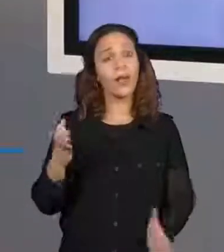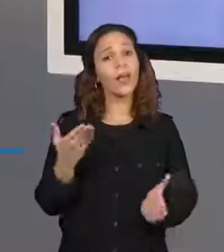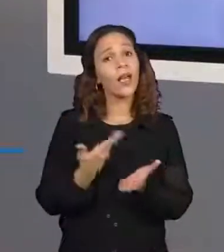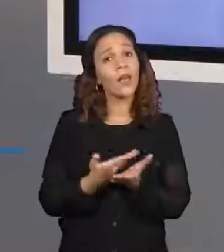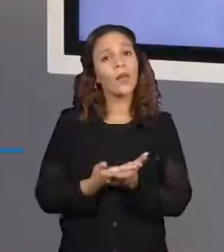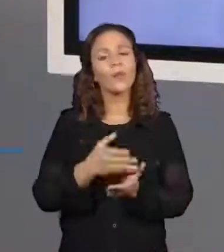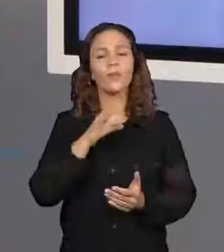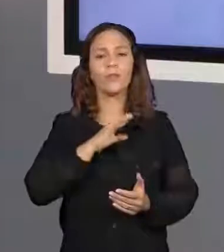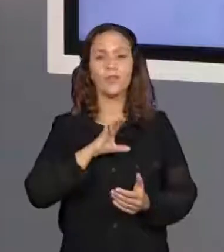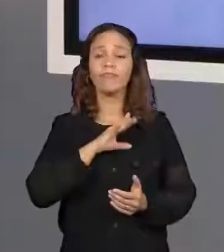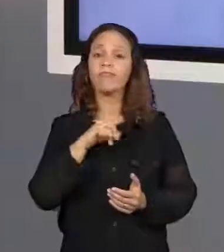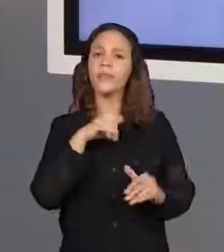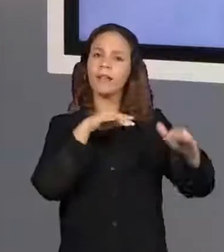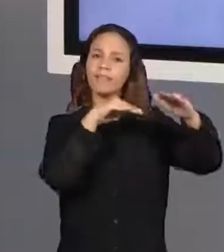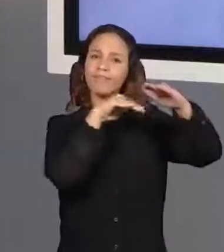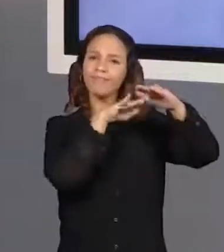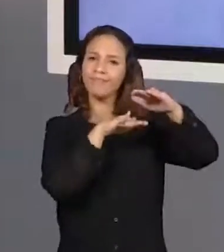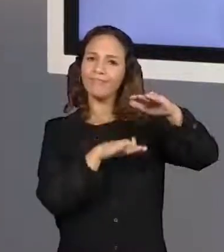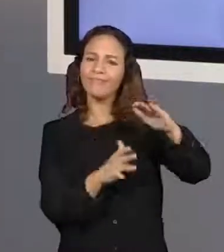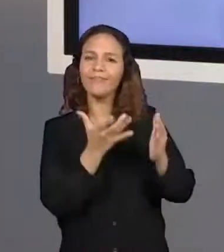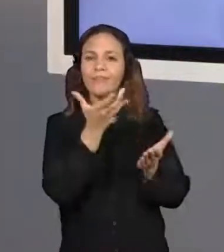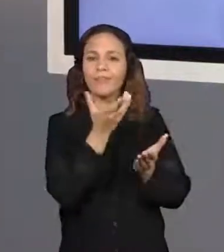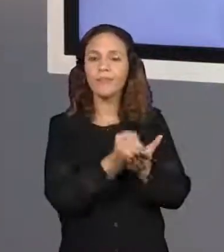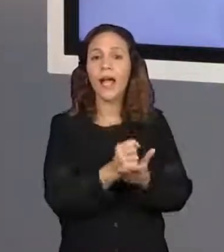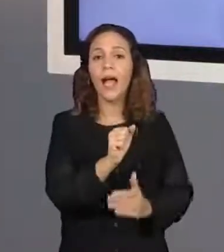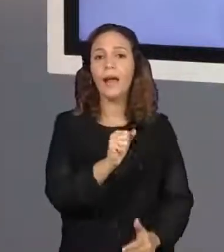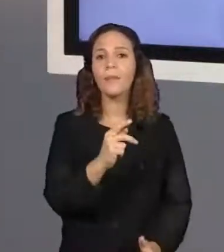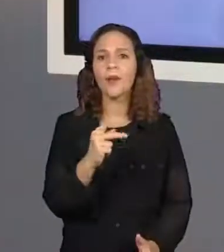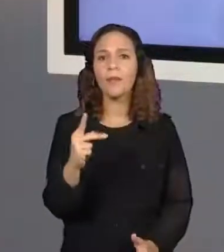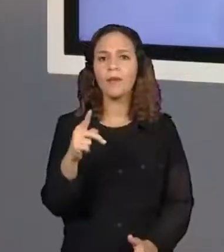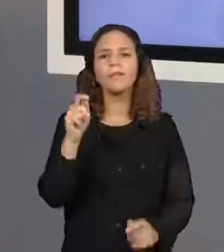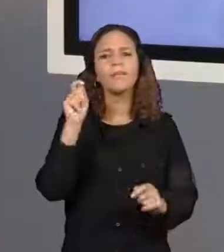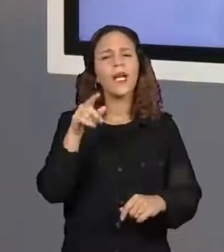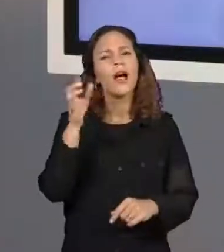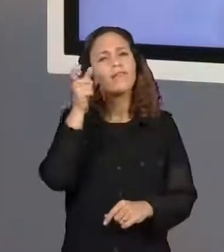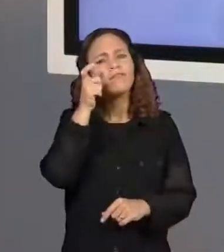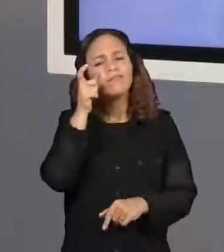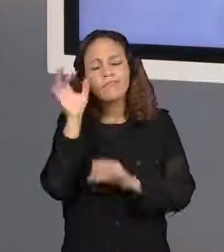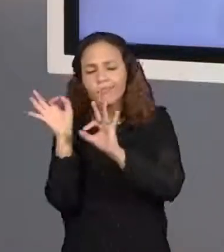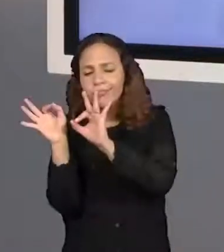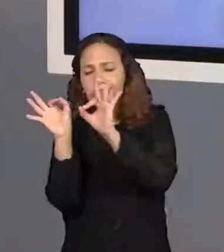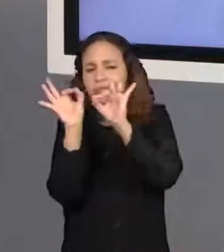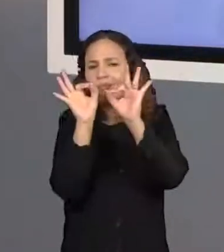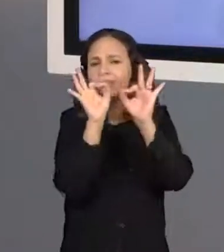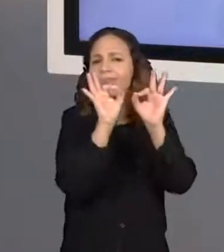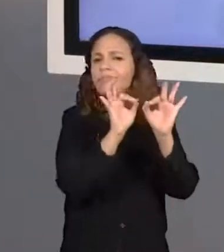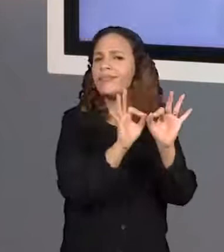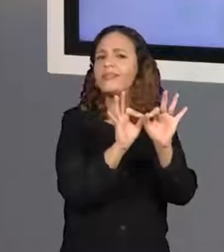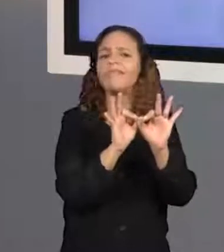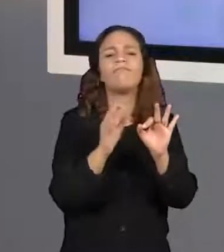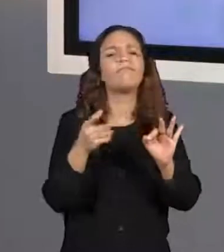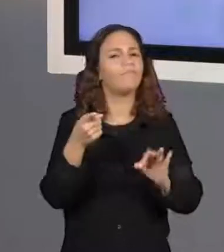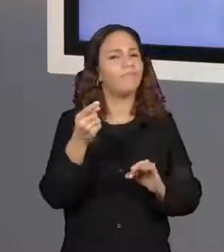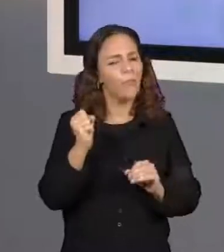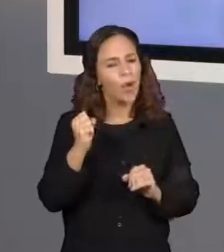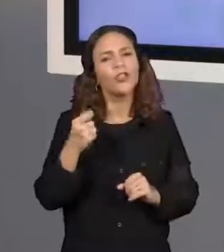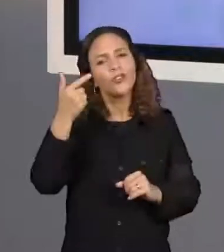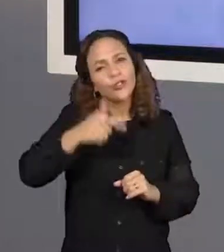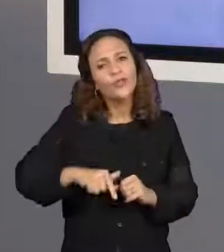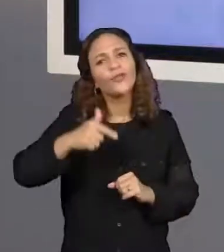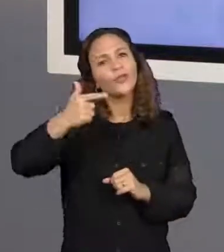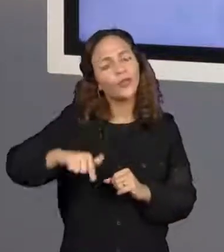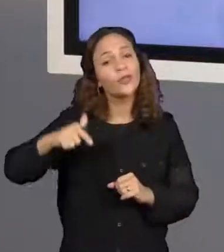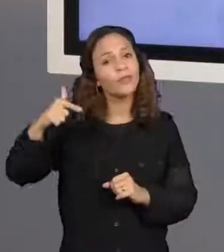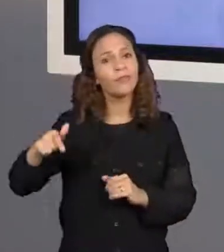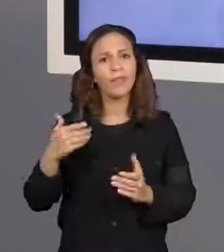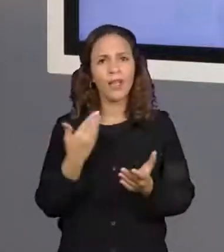que ficará disponível no repositório do aplicativo para vocês revisitarem quantas vezes vocês quiserem. Aulas objetivas